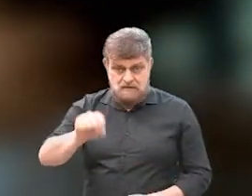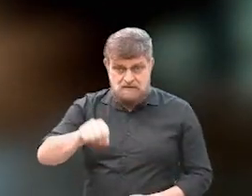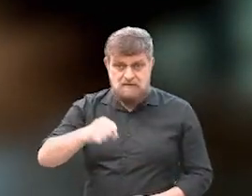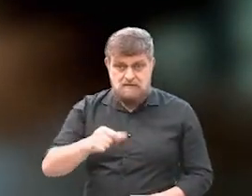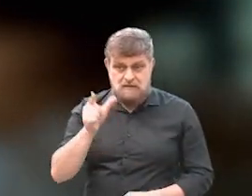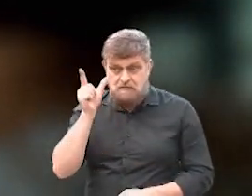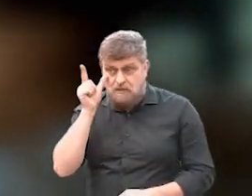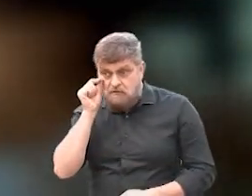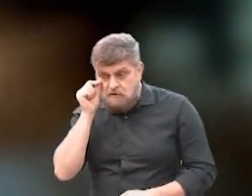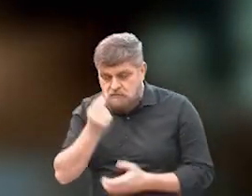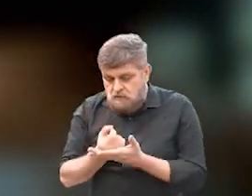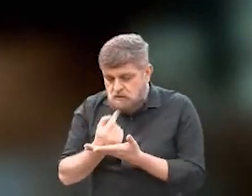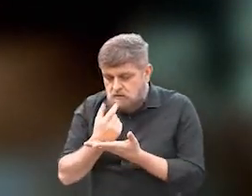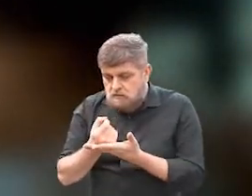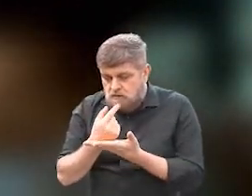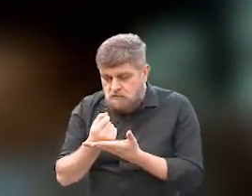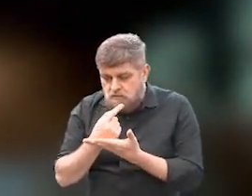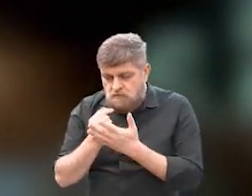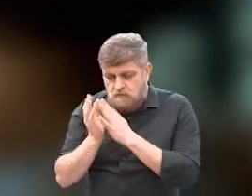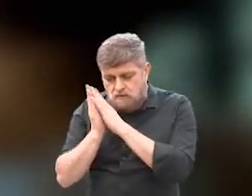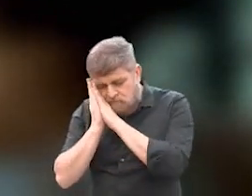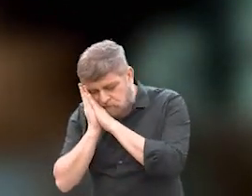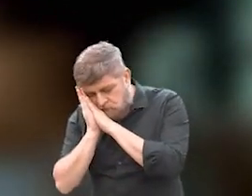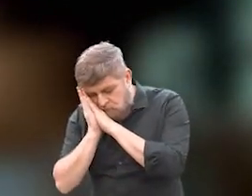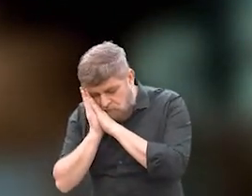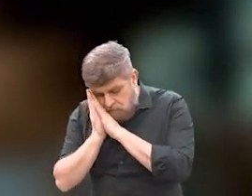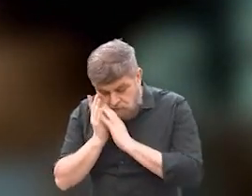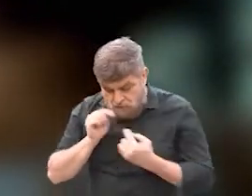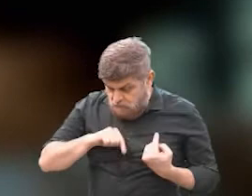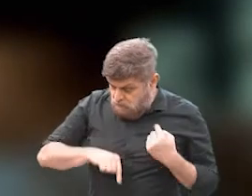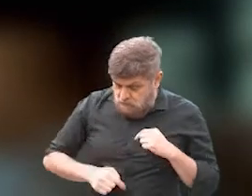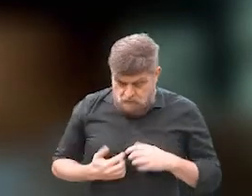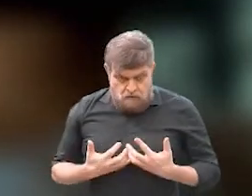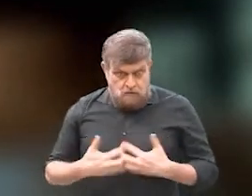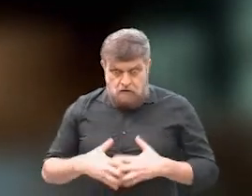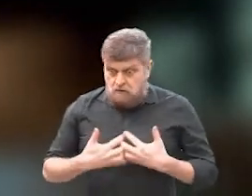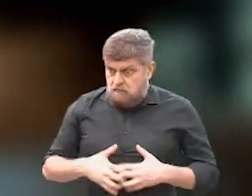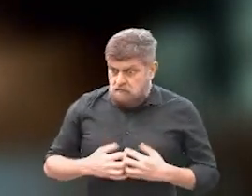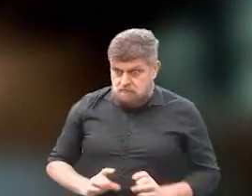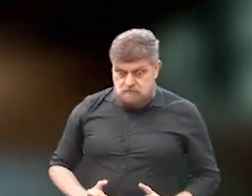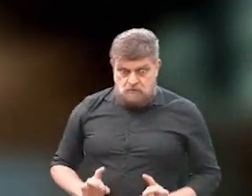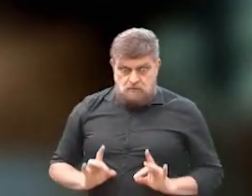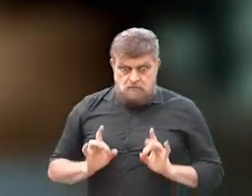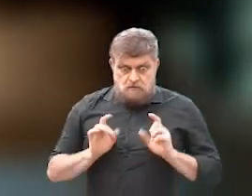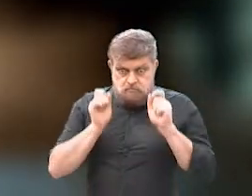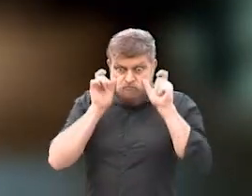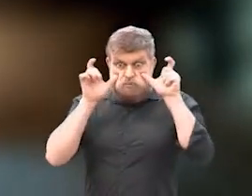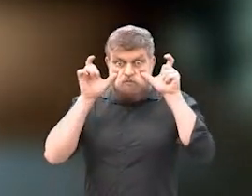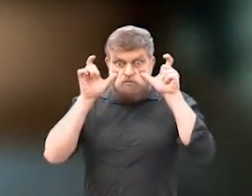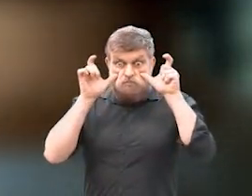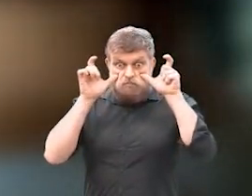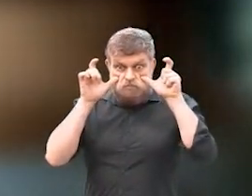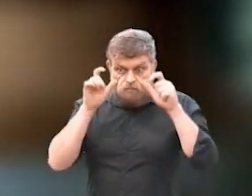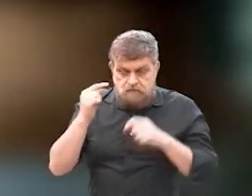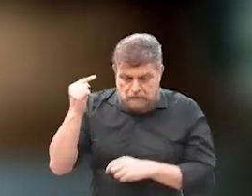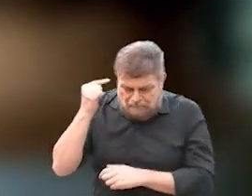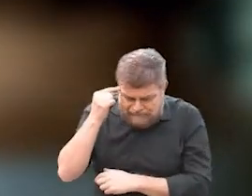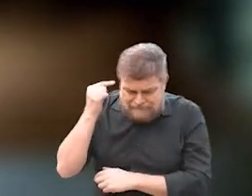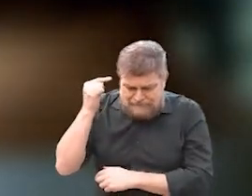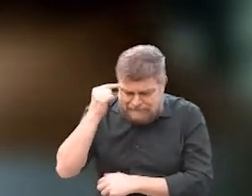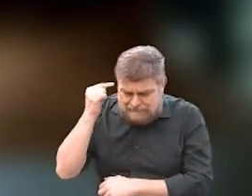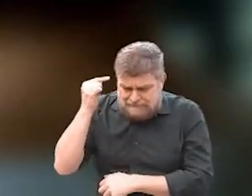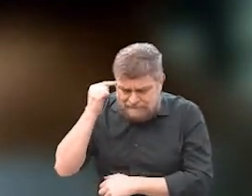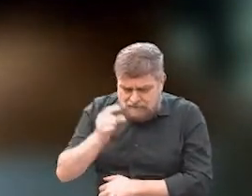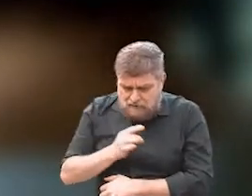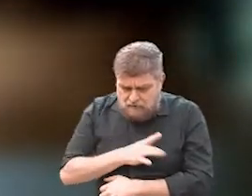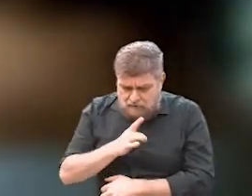dormir, porque mexe muito com o meu metabolismo, me tira o sono. Sabe aquilo que você fica pensando? O que